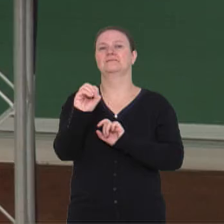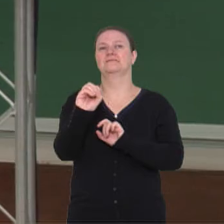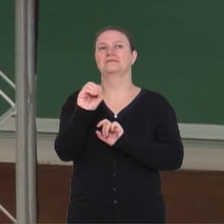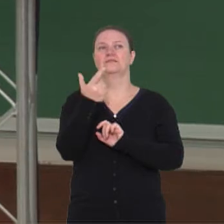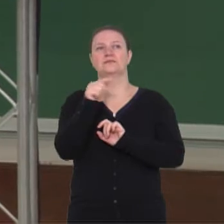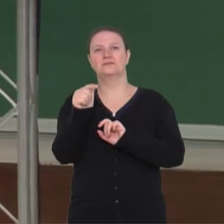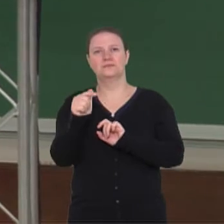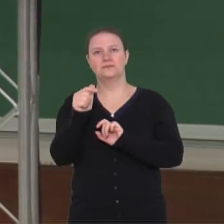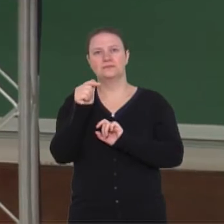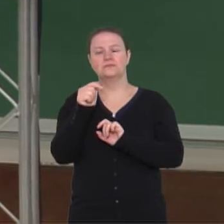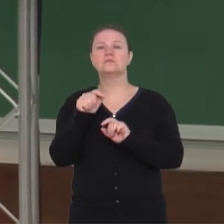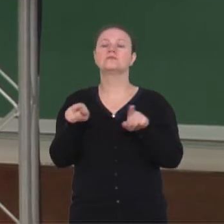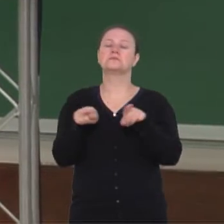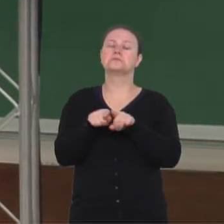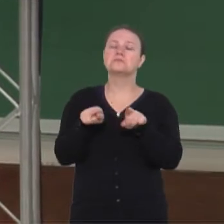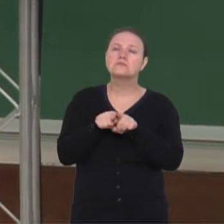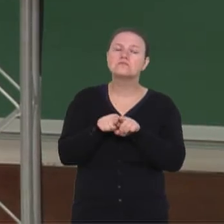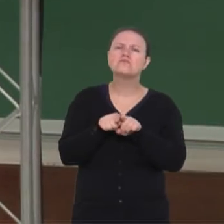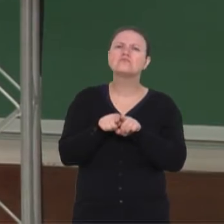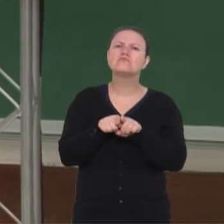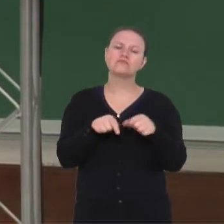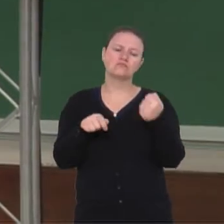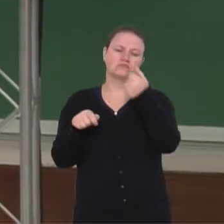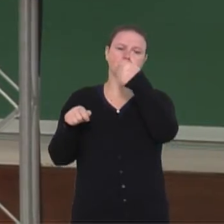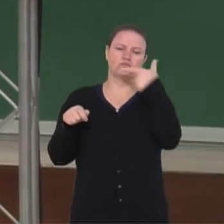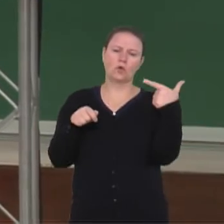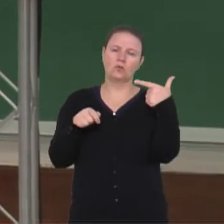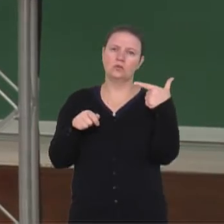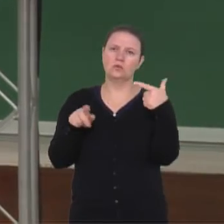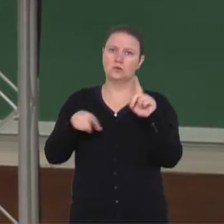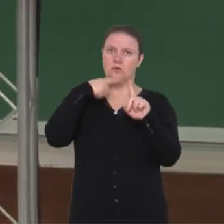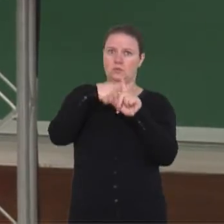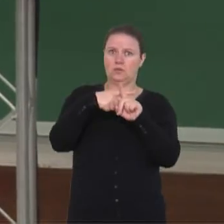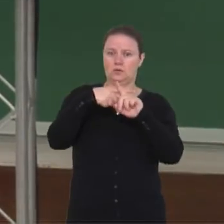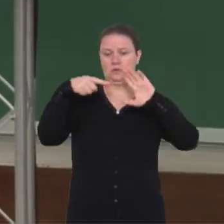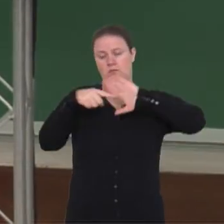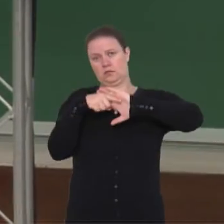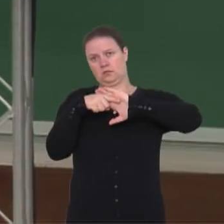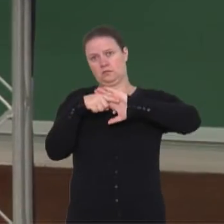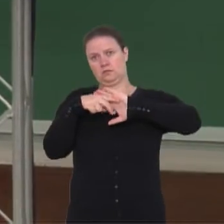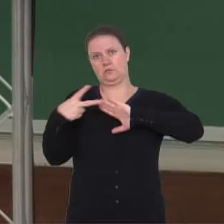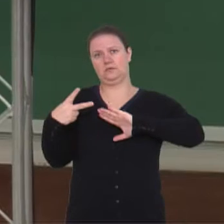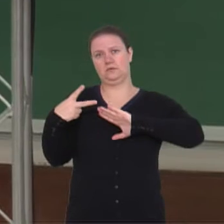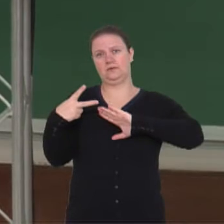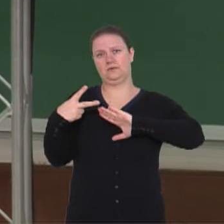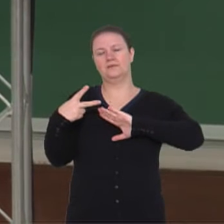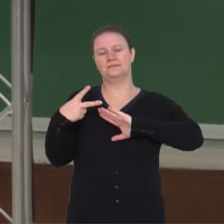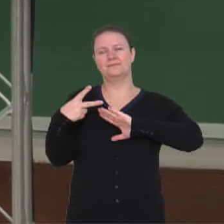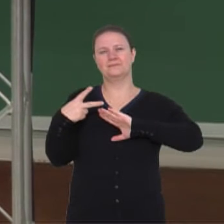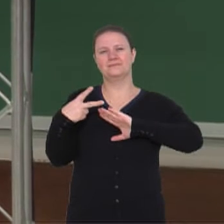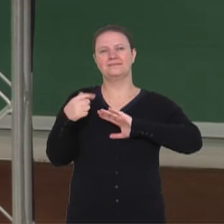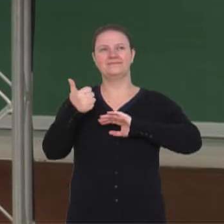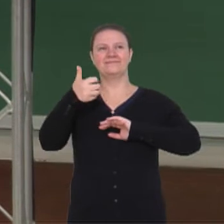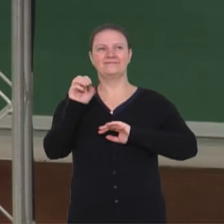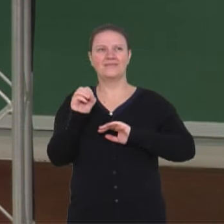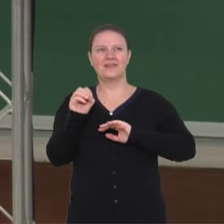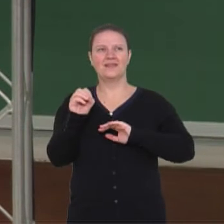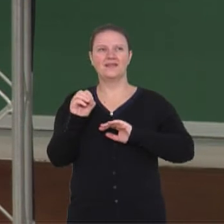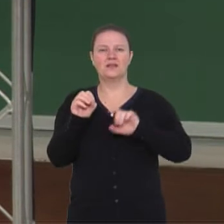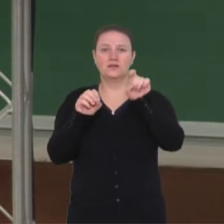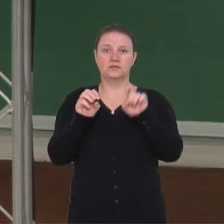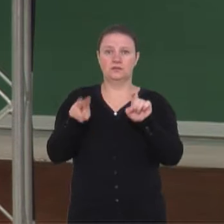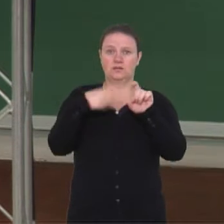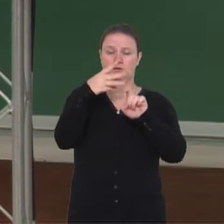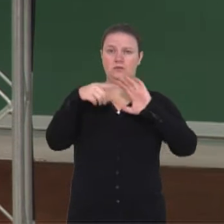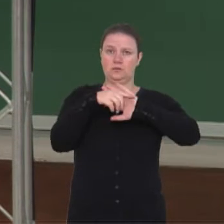aqui. Coeficiente de impedante, 12 mais menos 2, 10. Então, resultado da adição, x ao